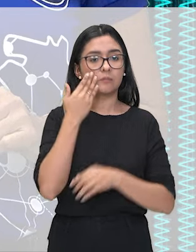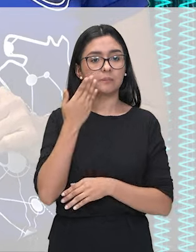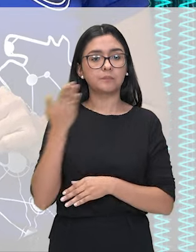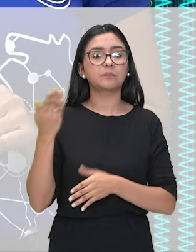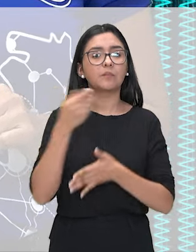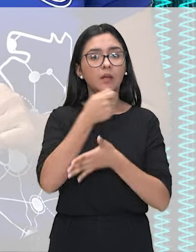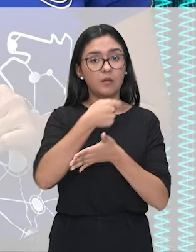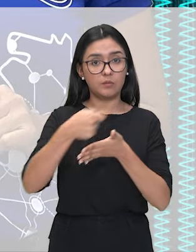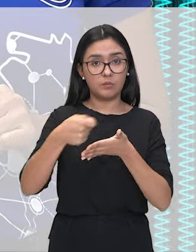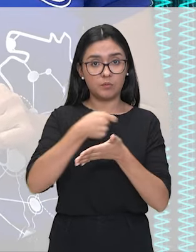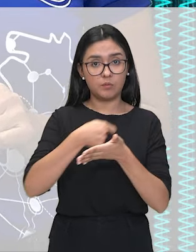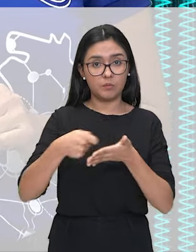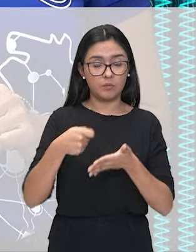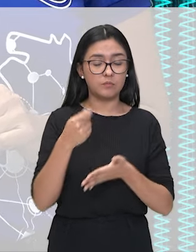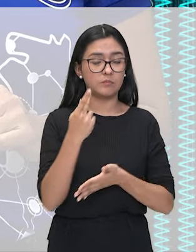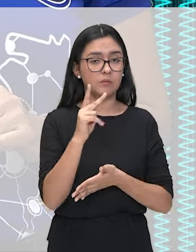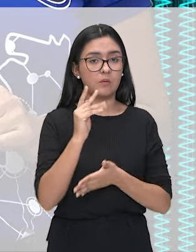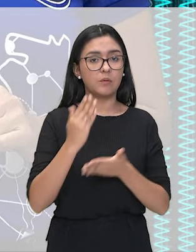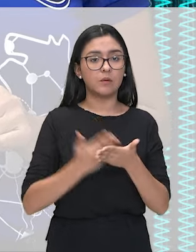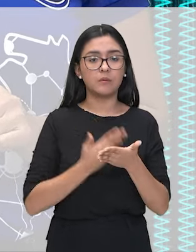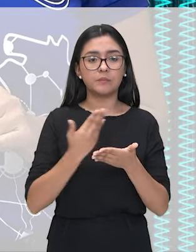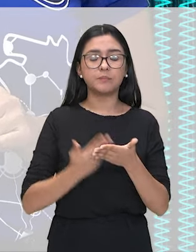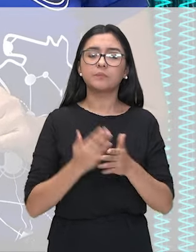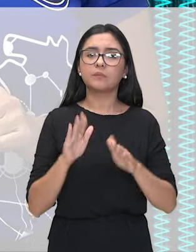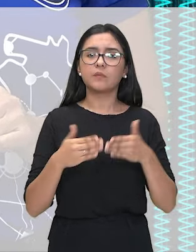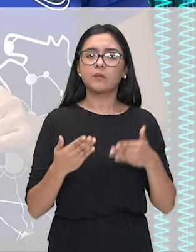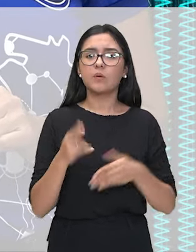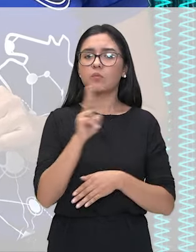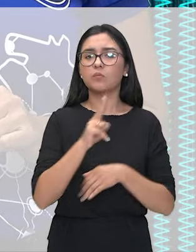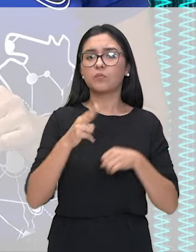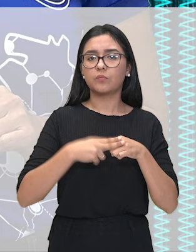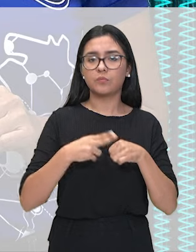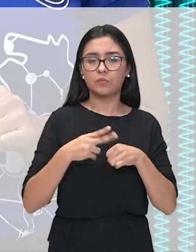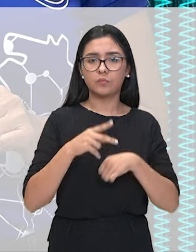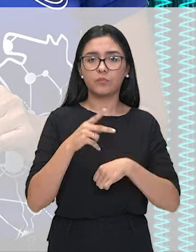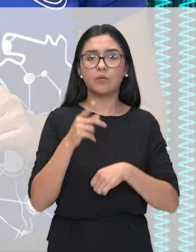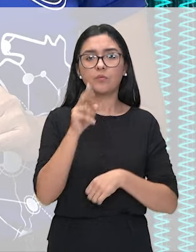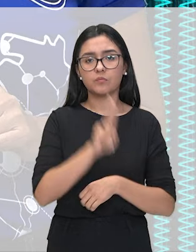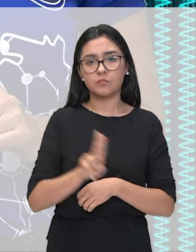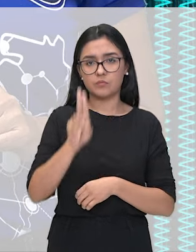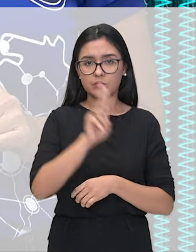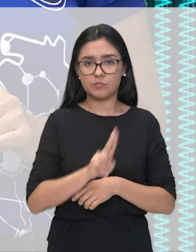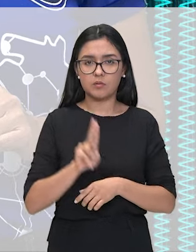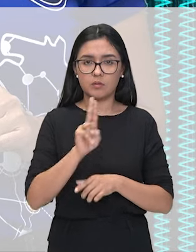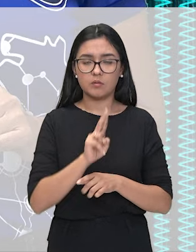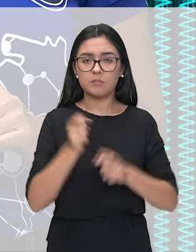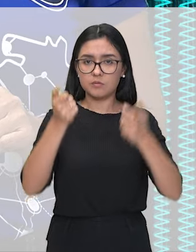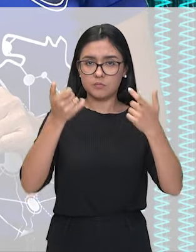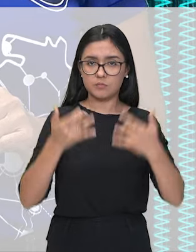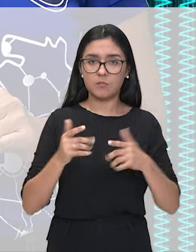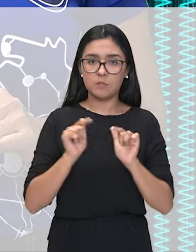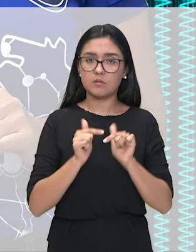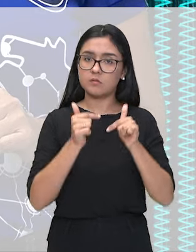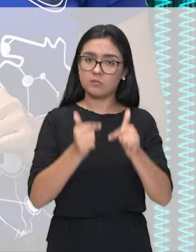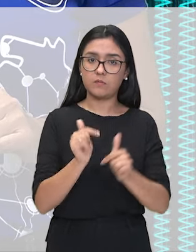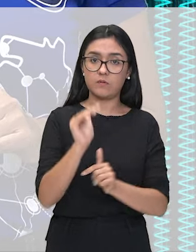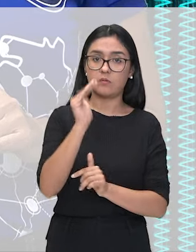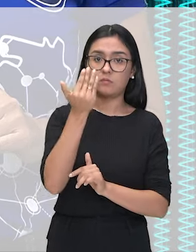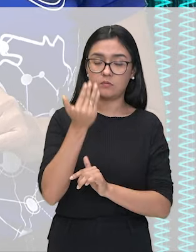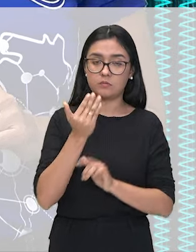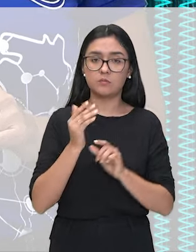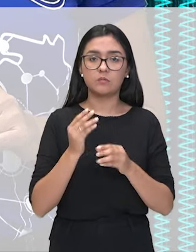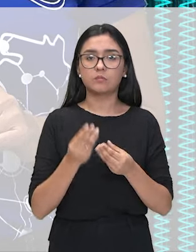Ok então ele é utilizado para quê para descrever uma ação que estava acontecendo